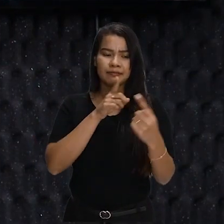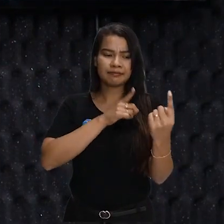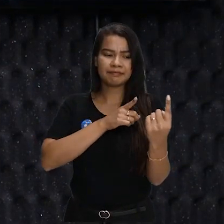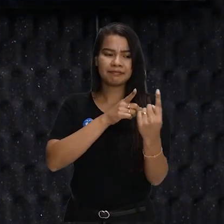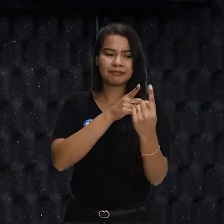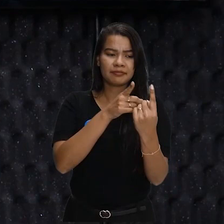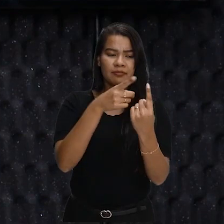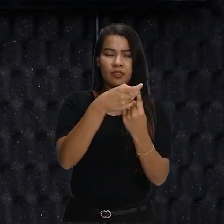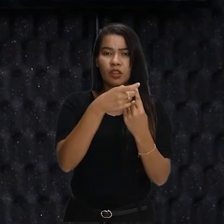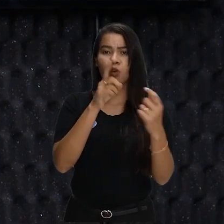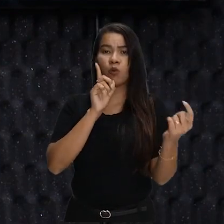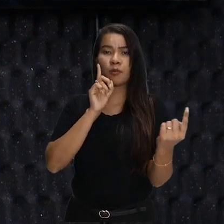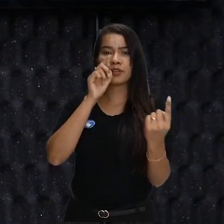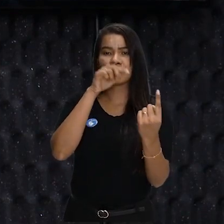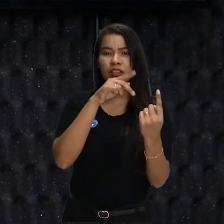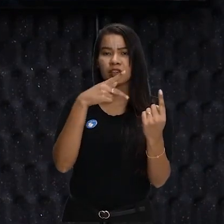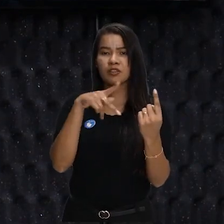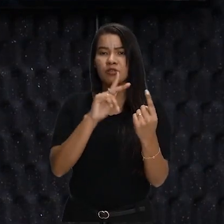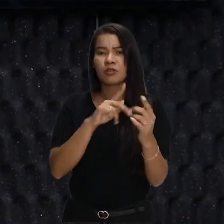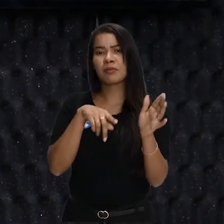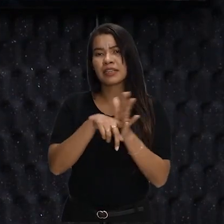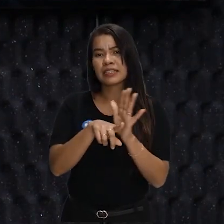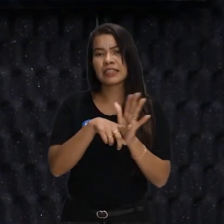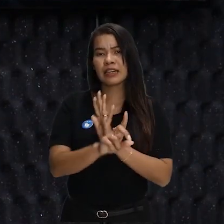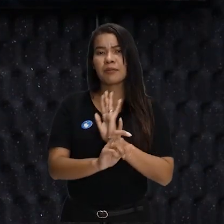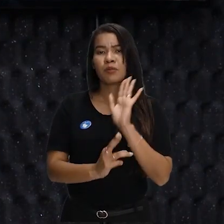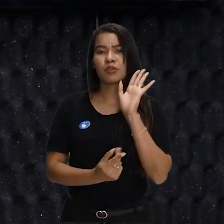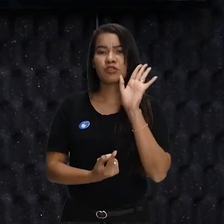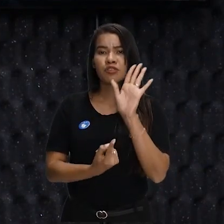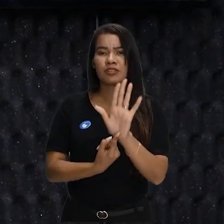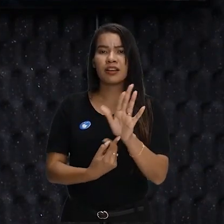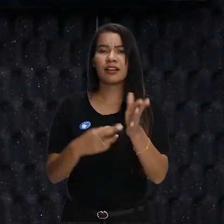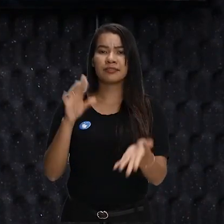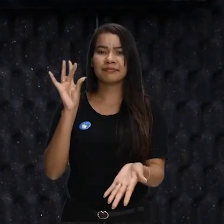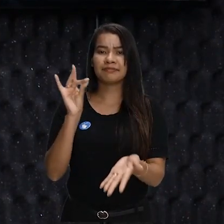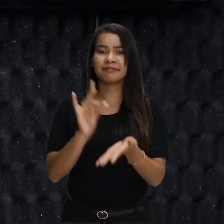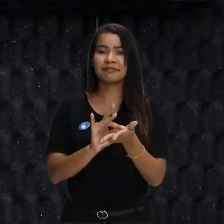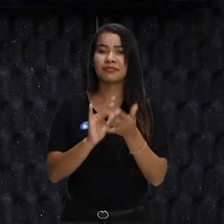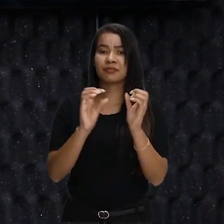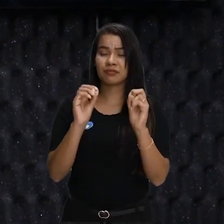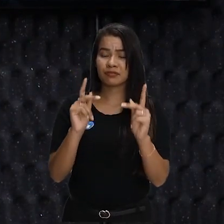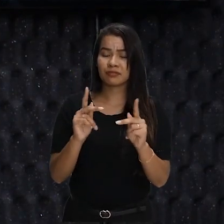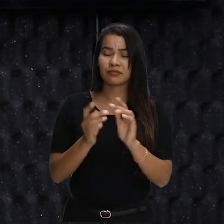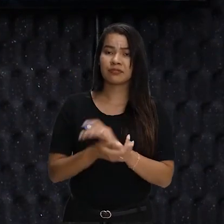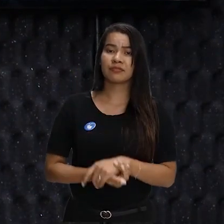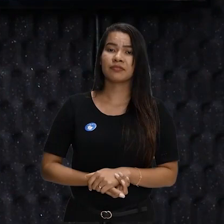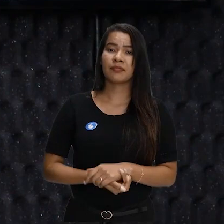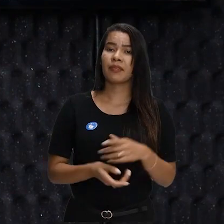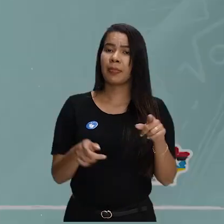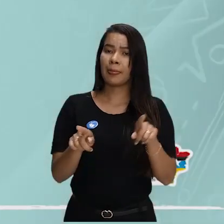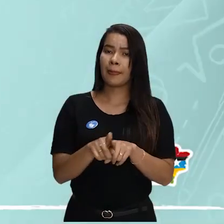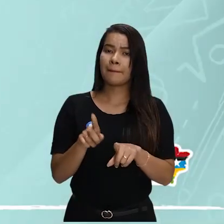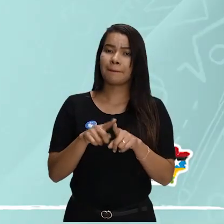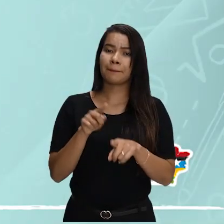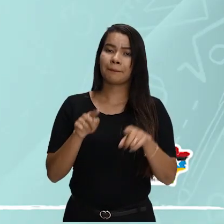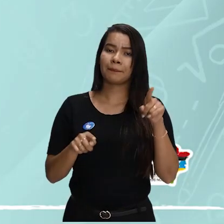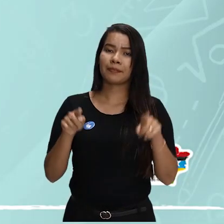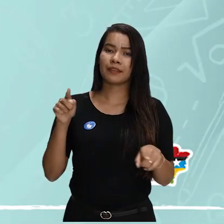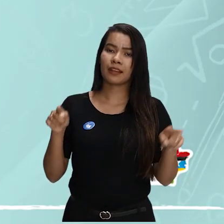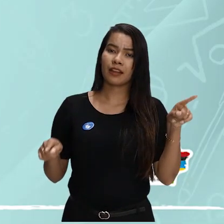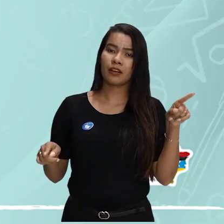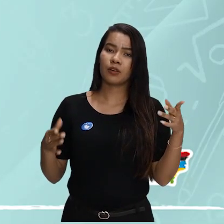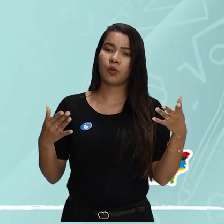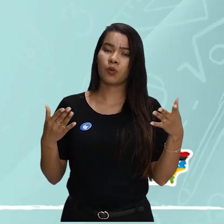o objeto da sua pesquisa, que é mostrar a realidade. Ok? Bom, e a variável? É uma